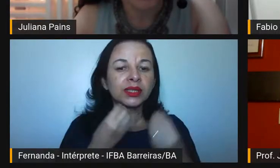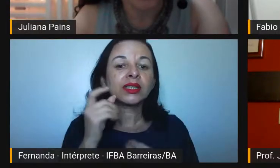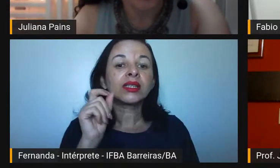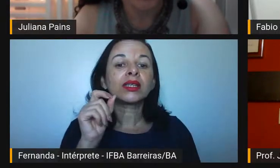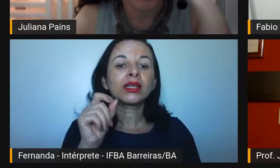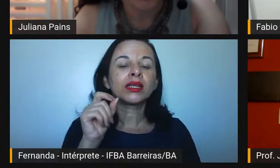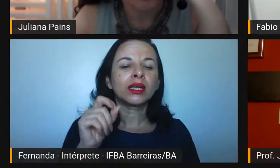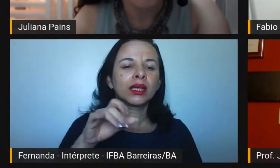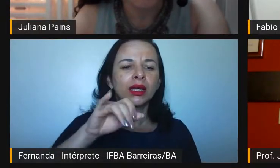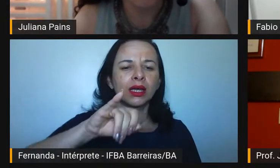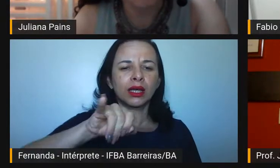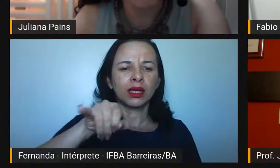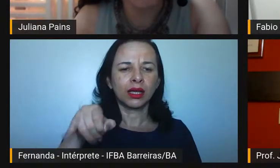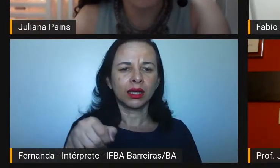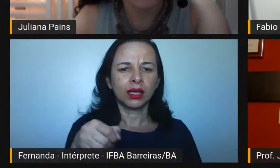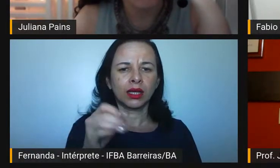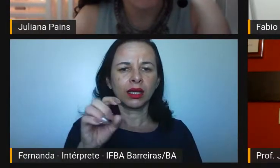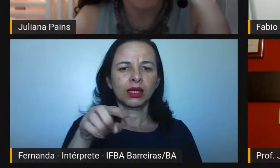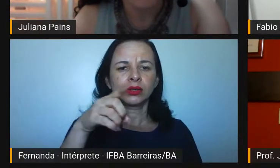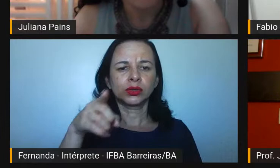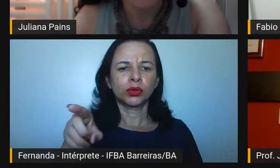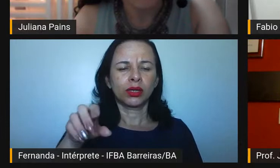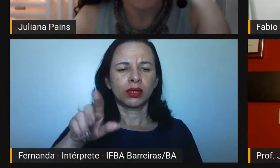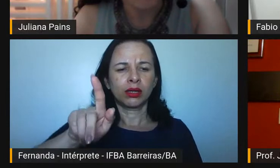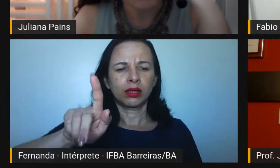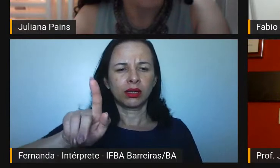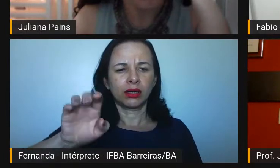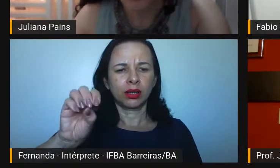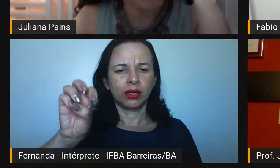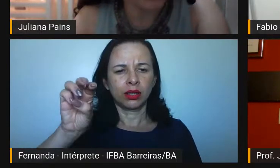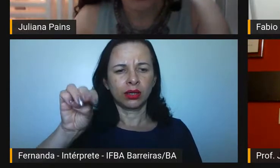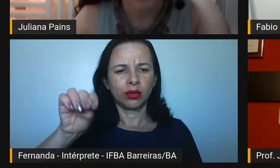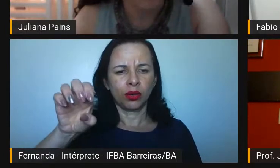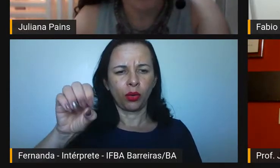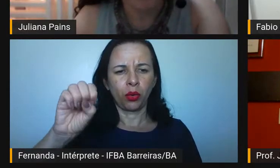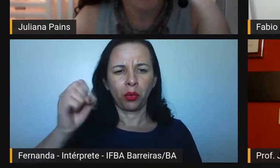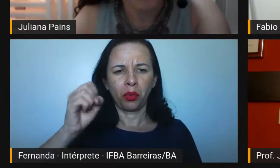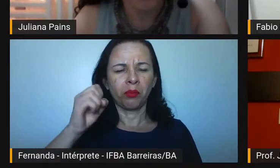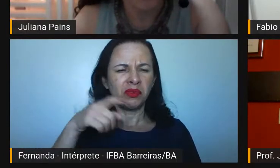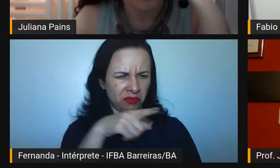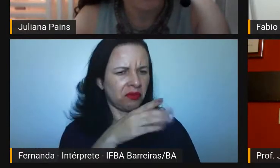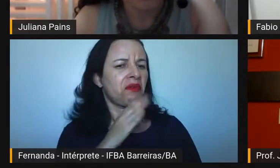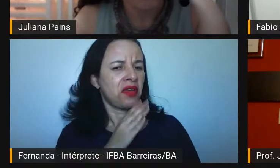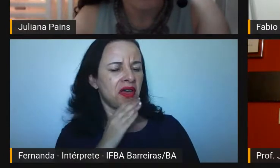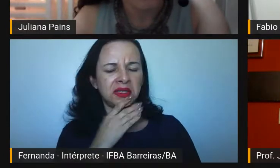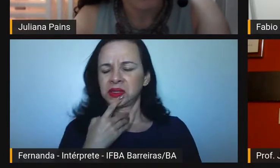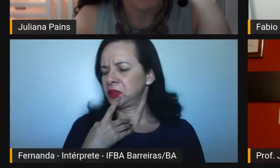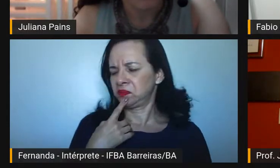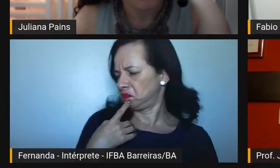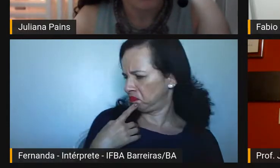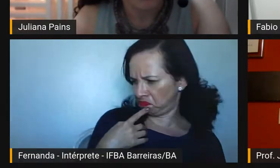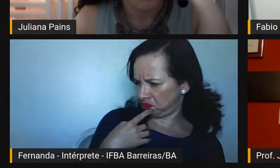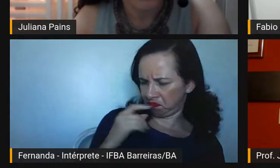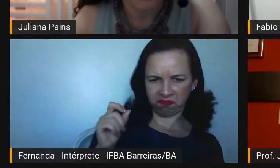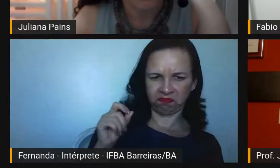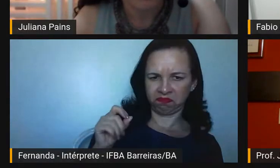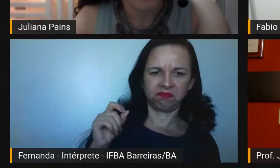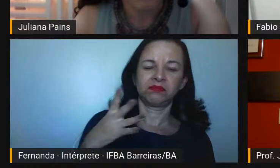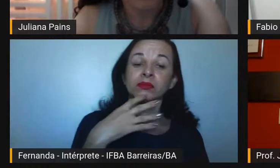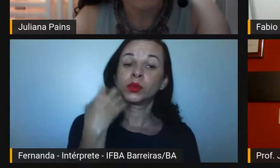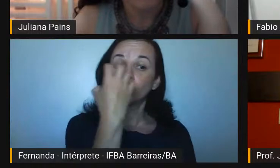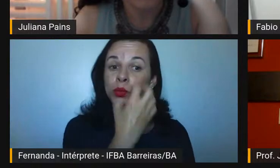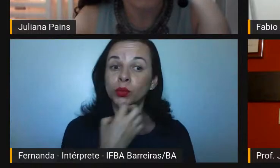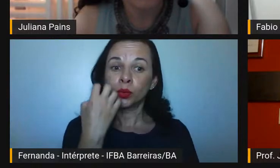o meu já lá não sei se você conhece quem é o nome mas enfim João Gomes é um cantor que surgiu